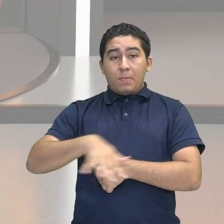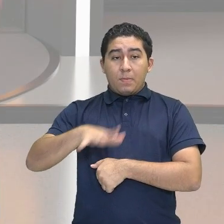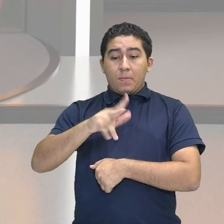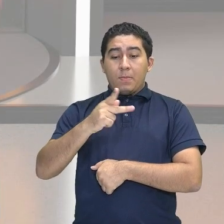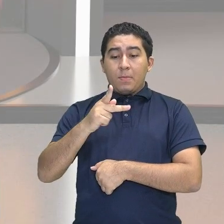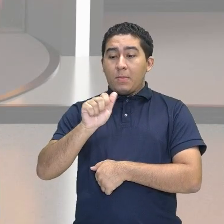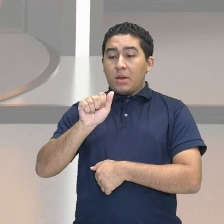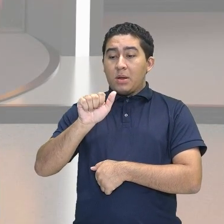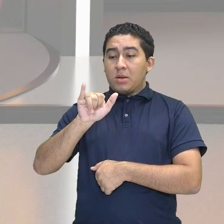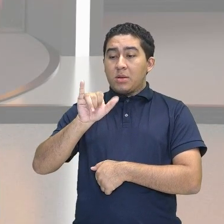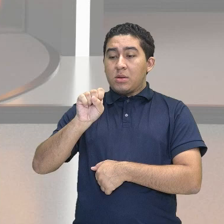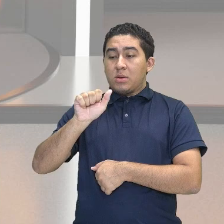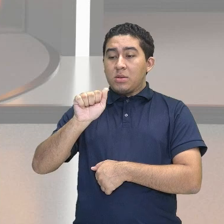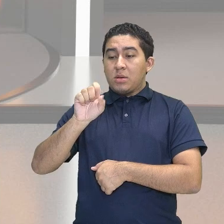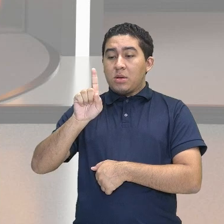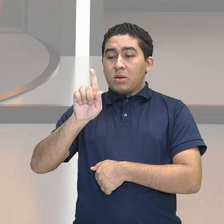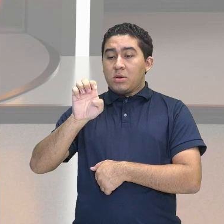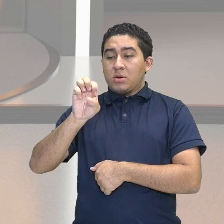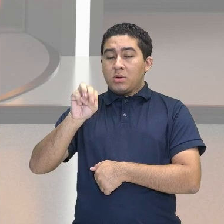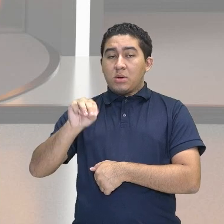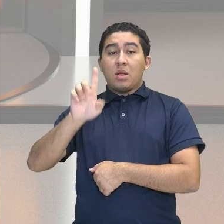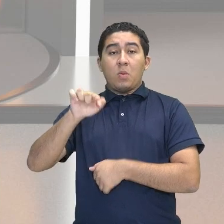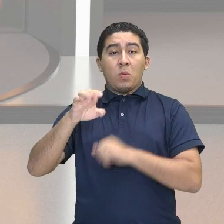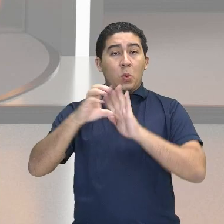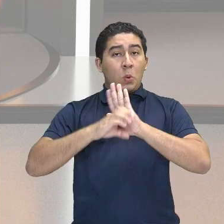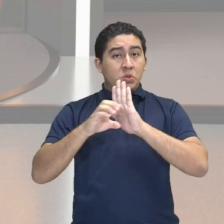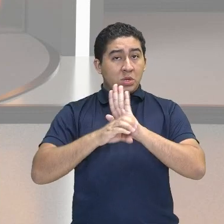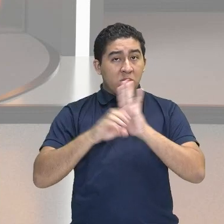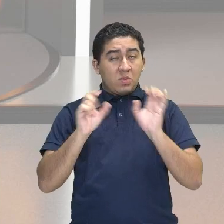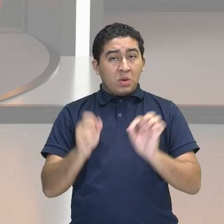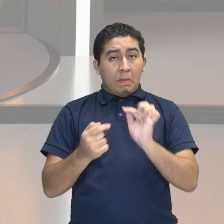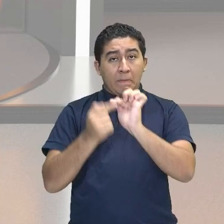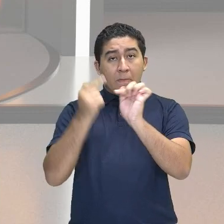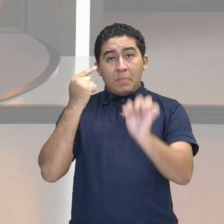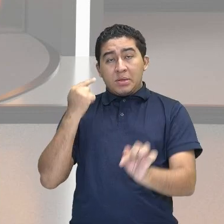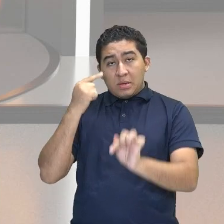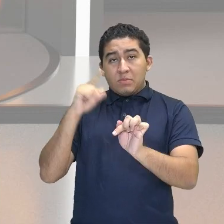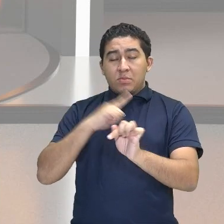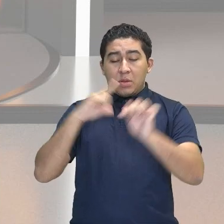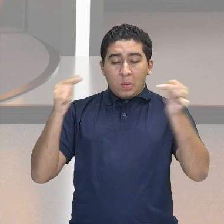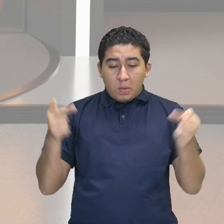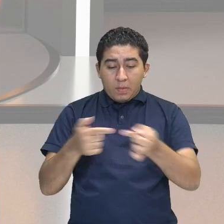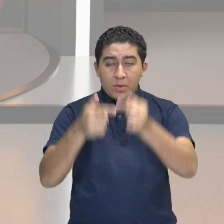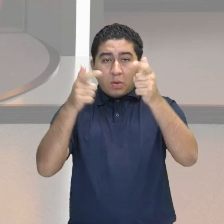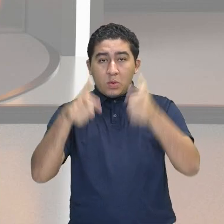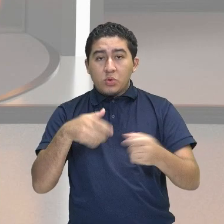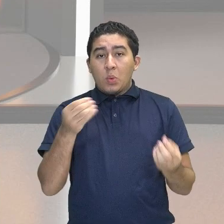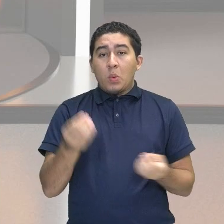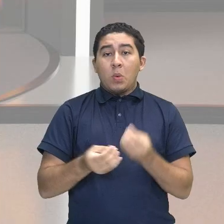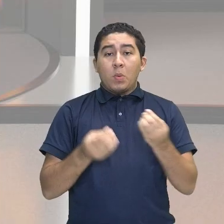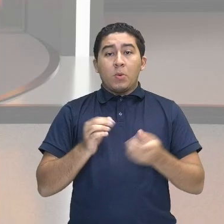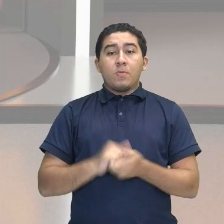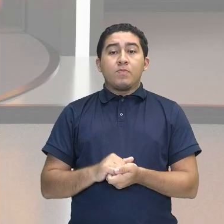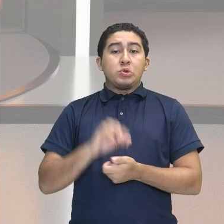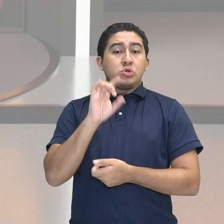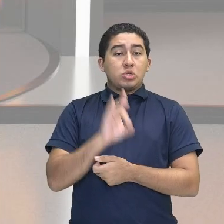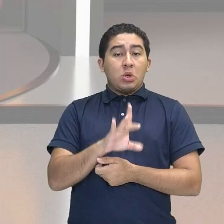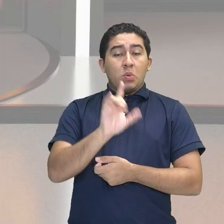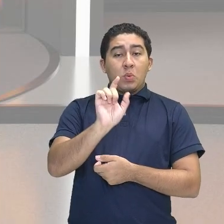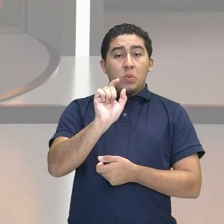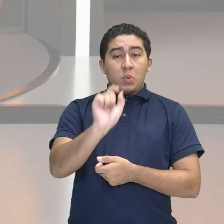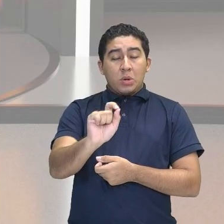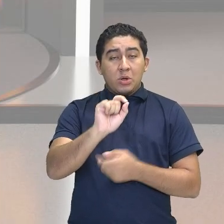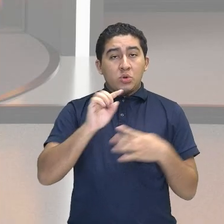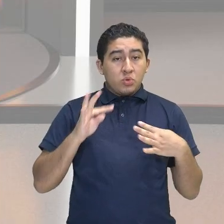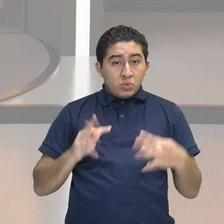falamos sobre esse conceito que, por muito tempo, ele foi definido apenas como tudo aquilo que